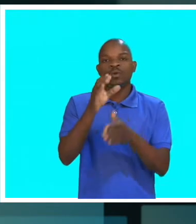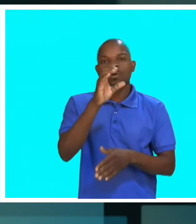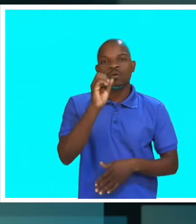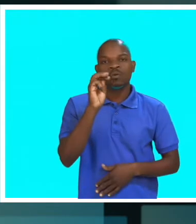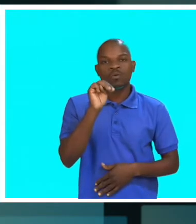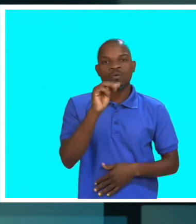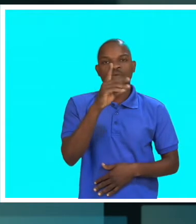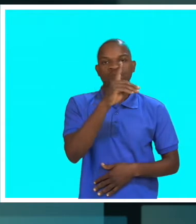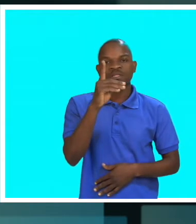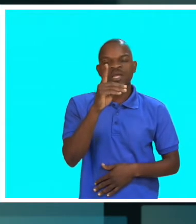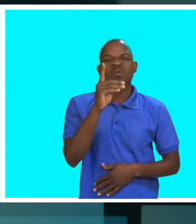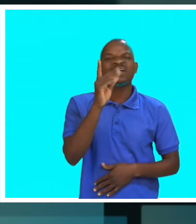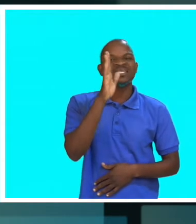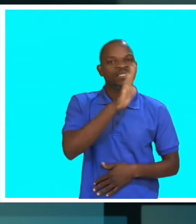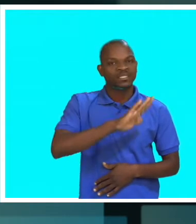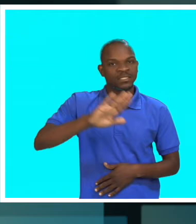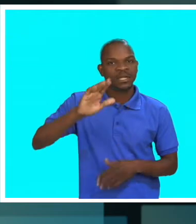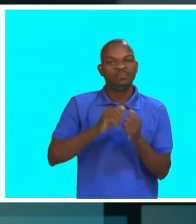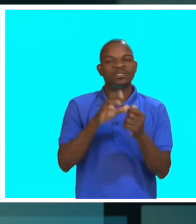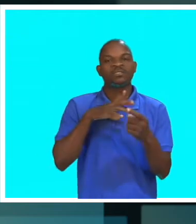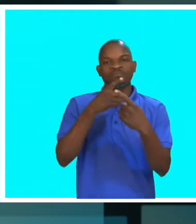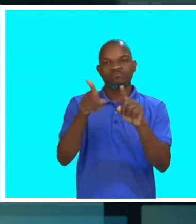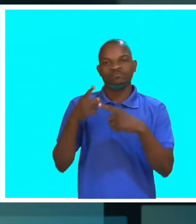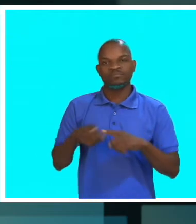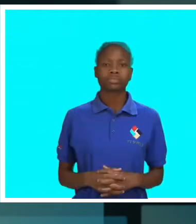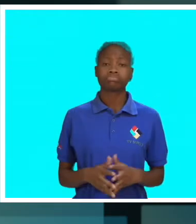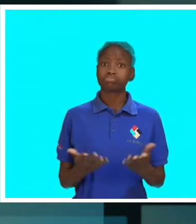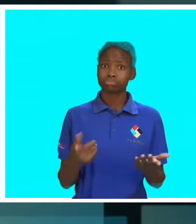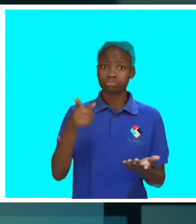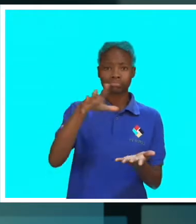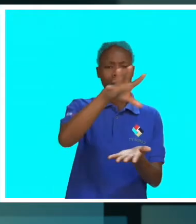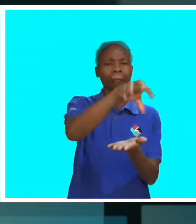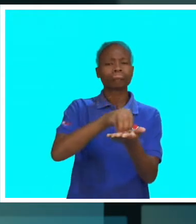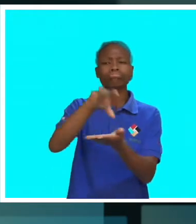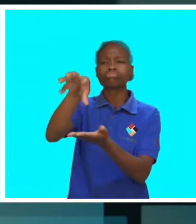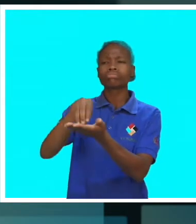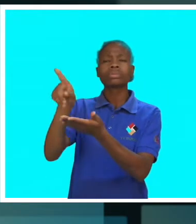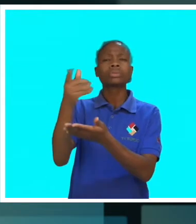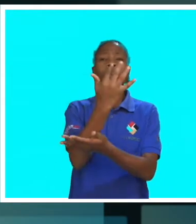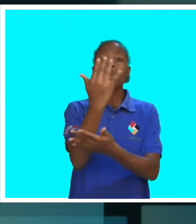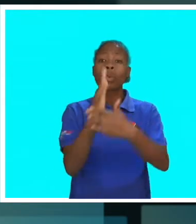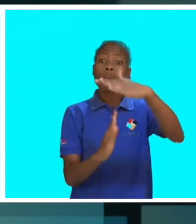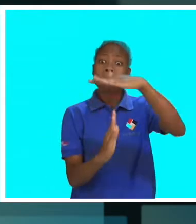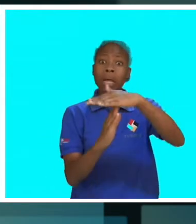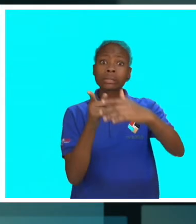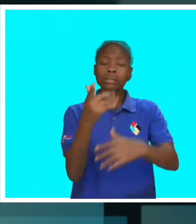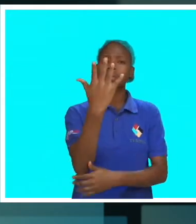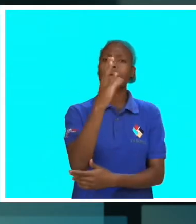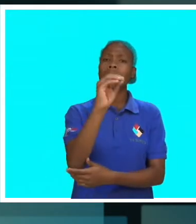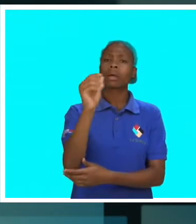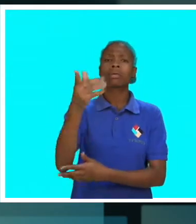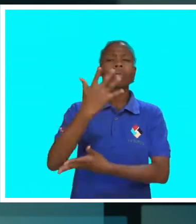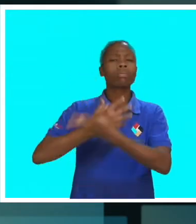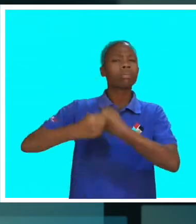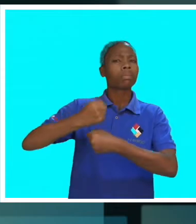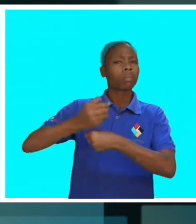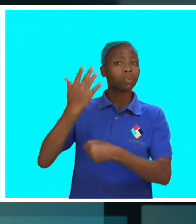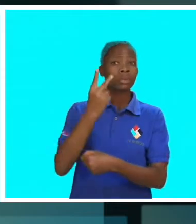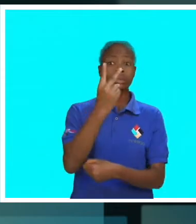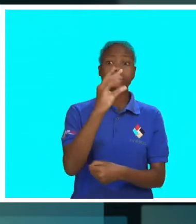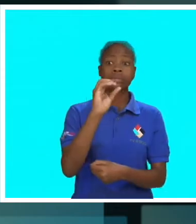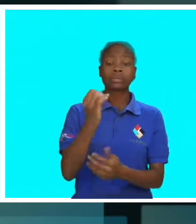deficiência é generalizada. Portanto, há várias deficiências. Segundo o Recenseamento Geral da População e Habitação,